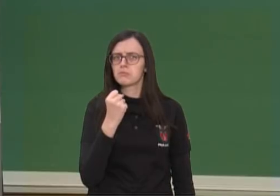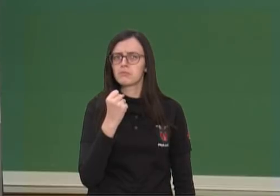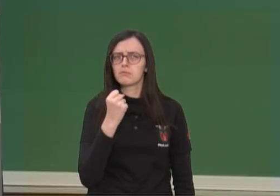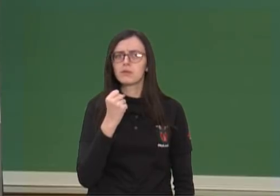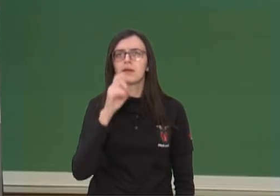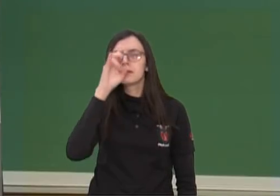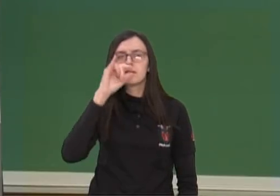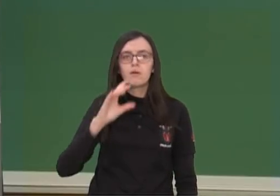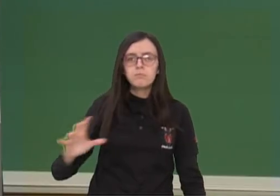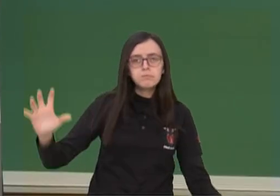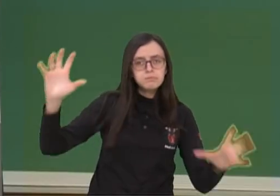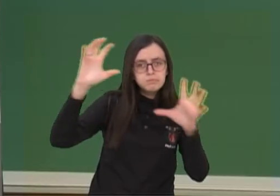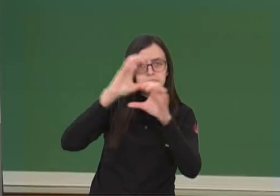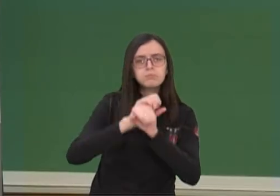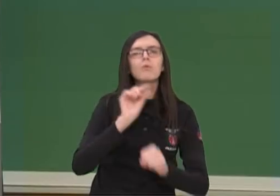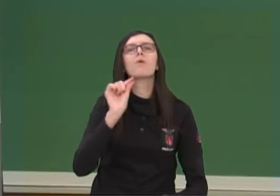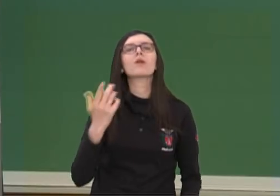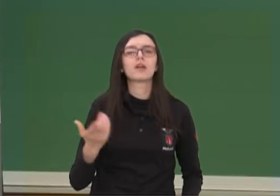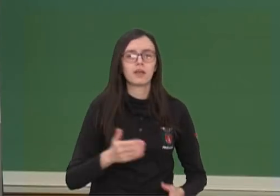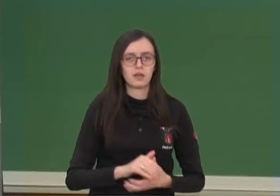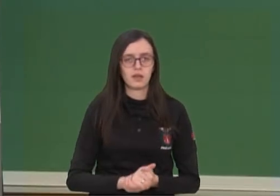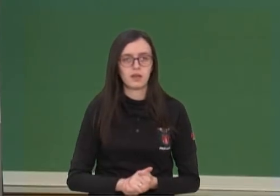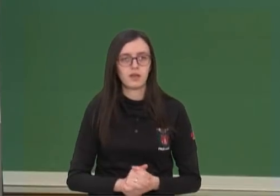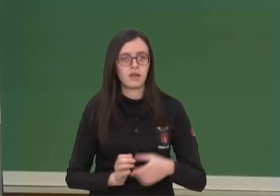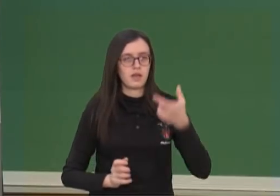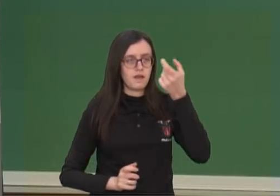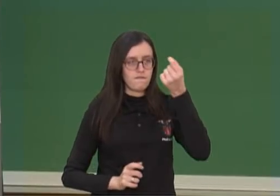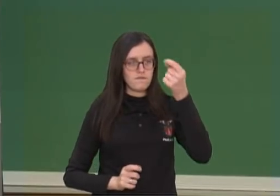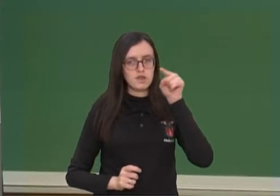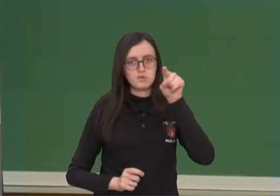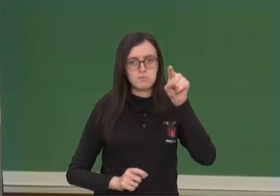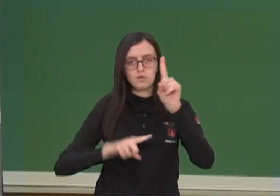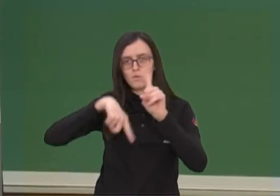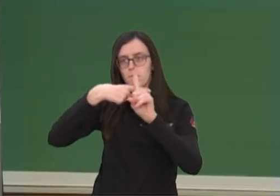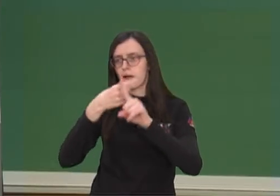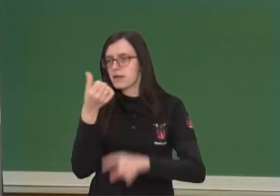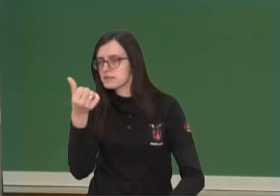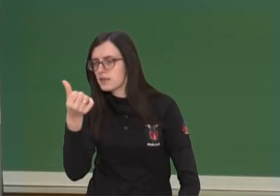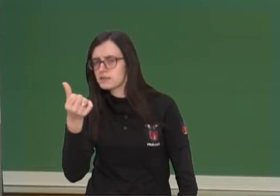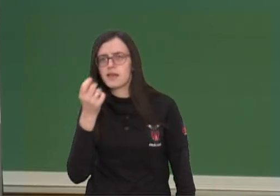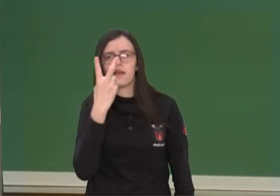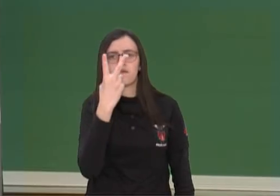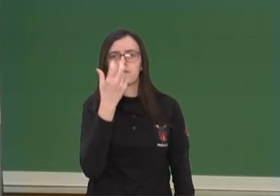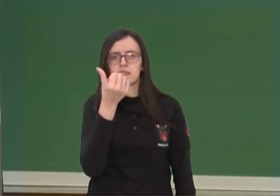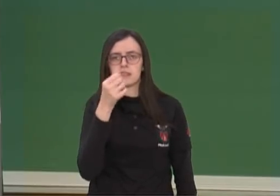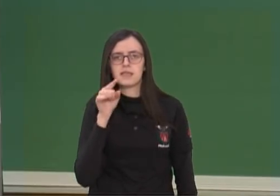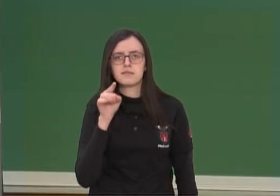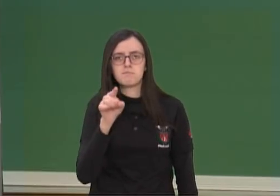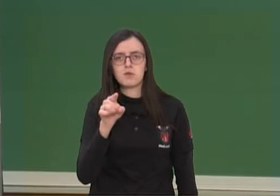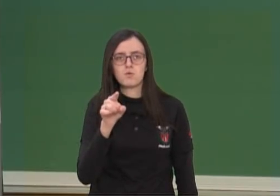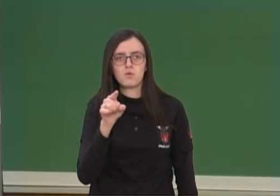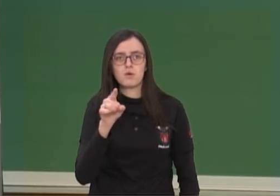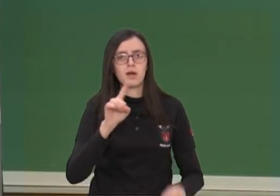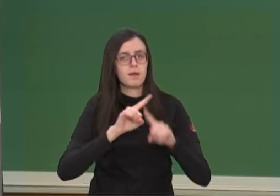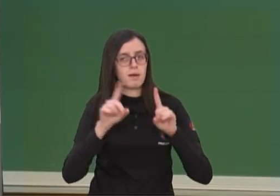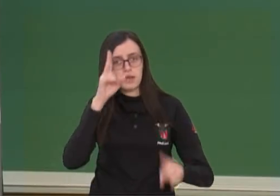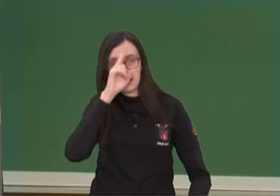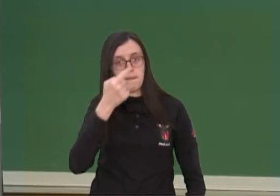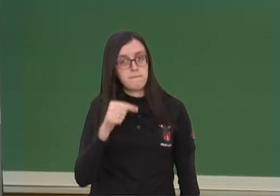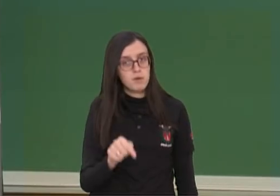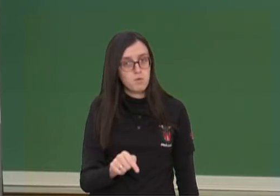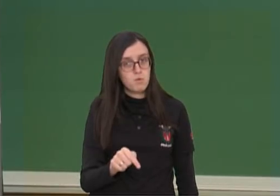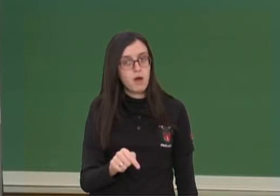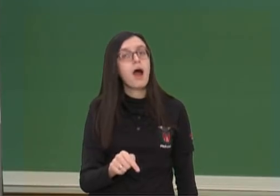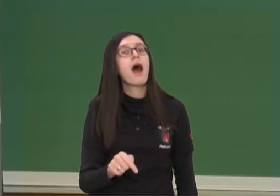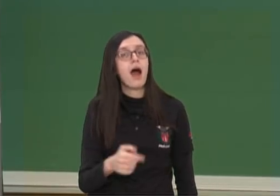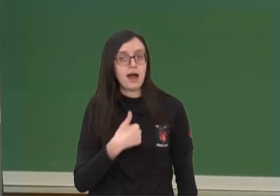todo mundo aqui, eu vou ter aqui, ó, 20.000 com mais 6.000, 26.000. Só que aqui eu não tenho 1.000? Ah,